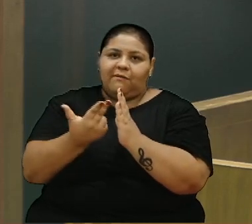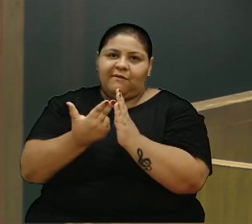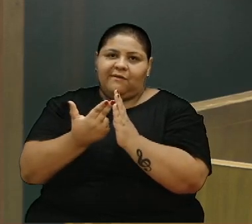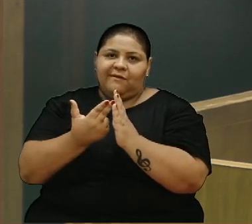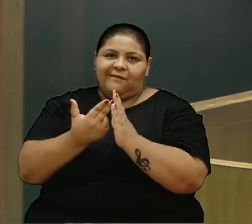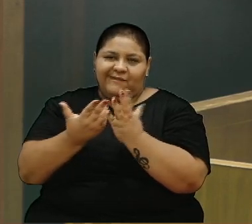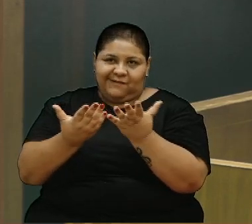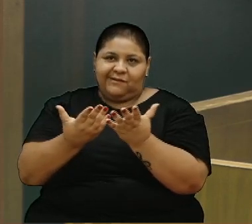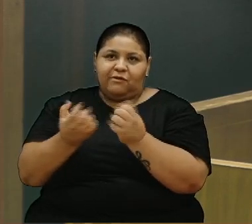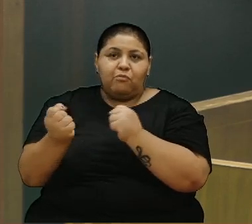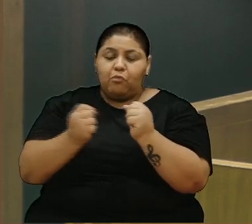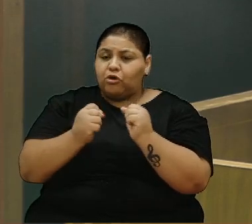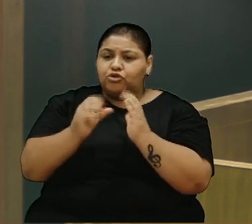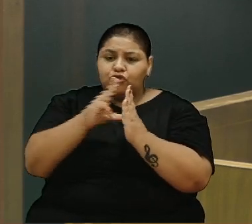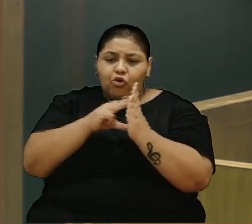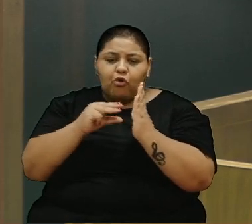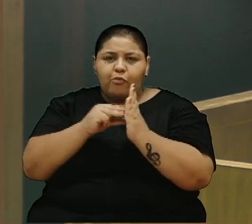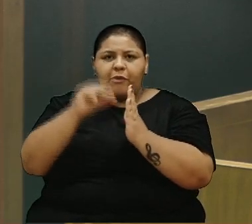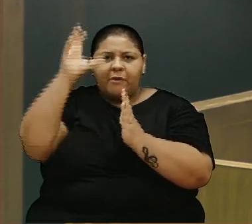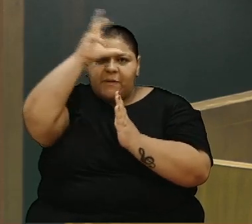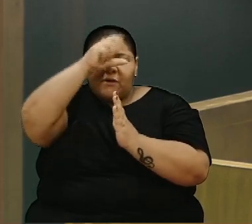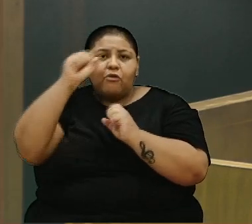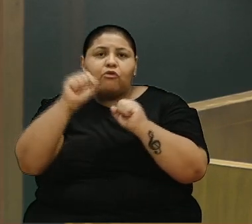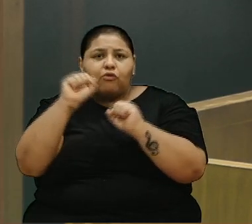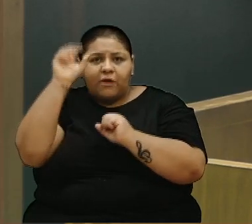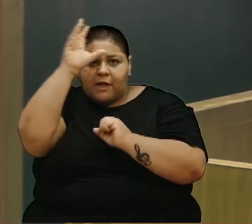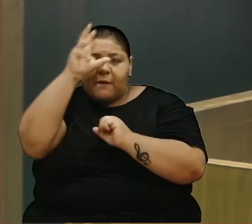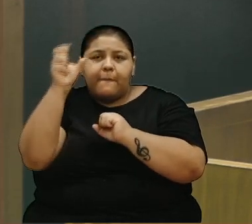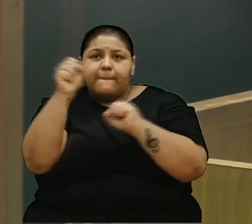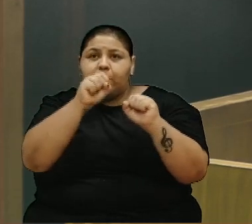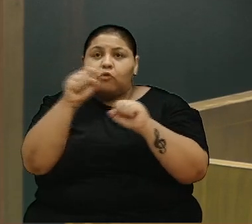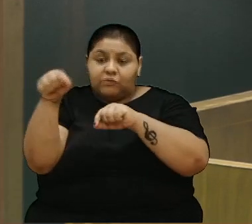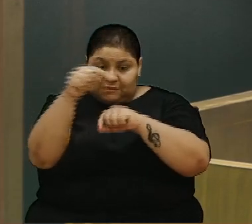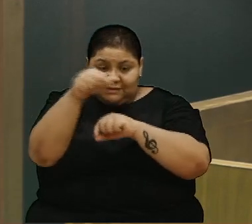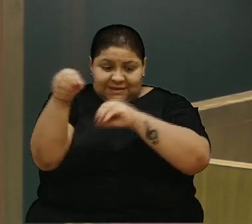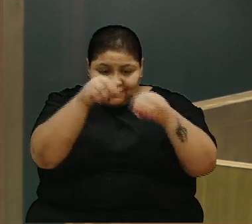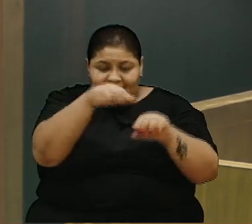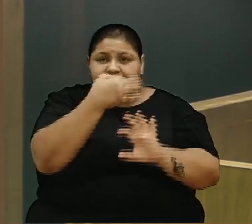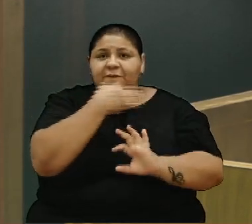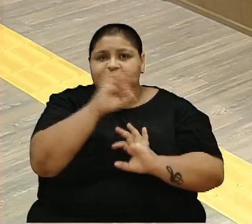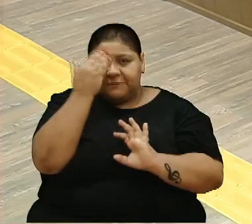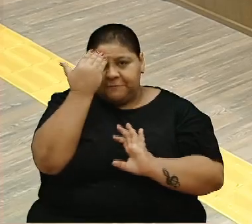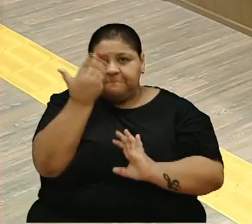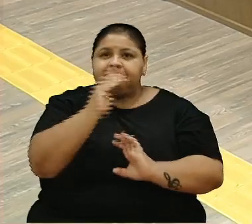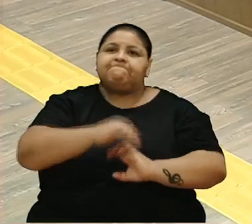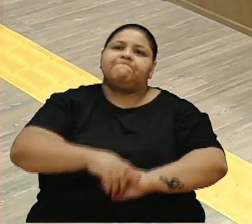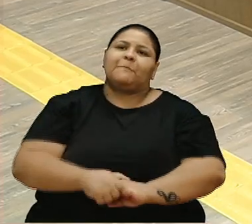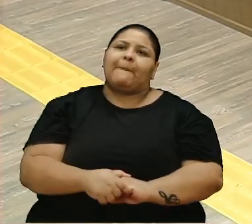gente pode copiar para aprender. O que é bom, vamos trazer para a nossa cidade de Caxias do Sul. Muito obrigado.